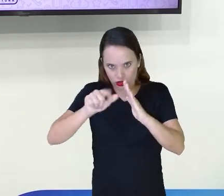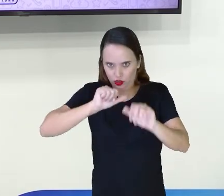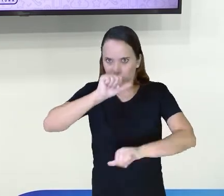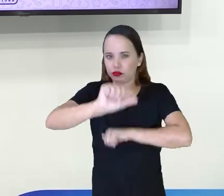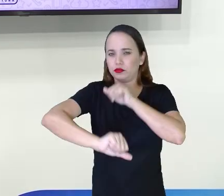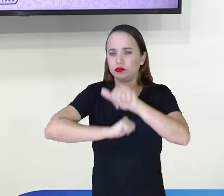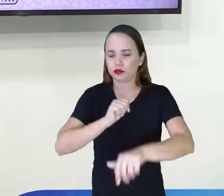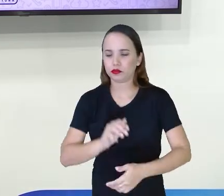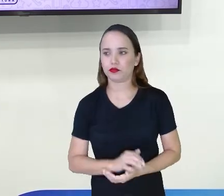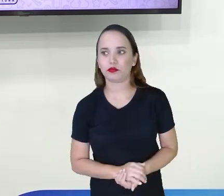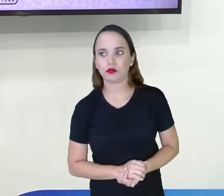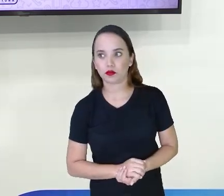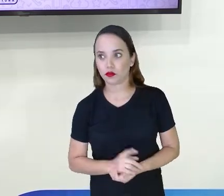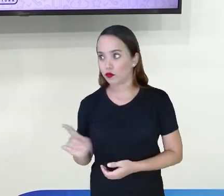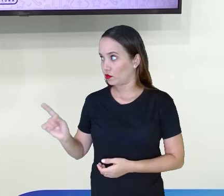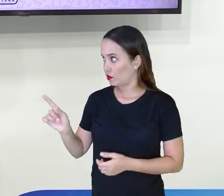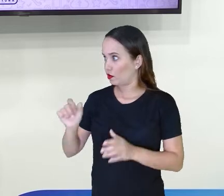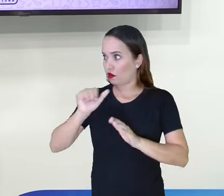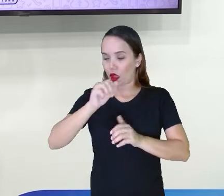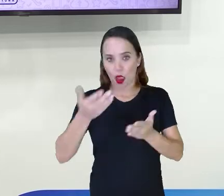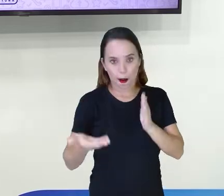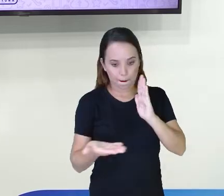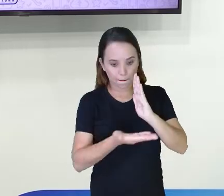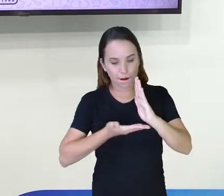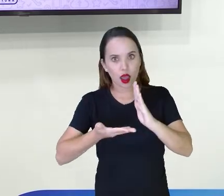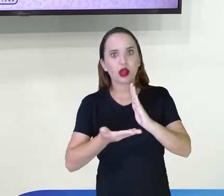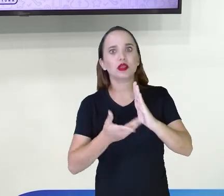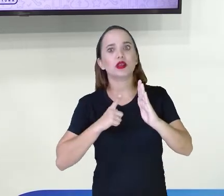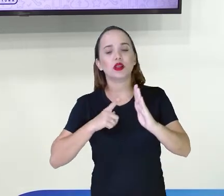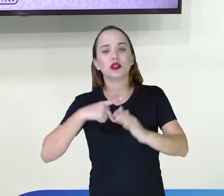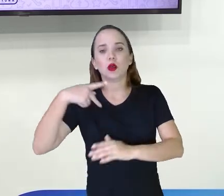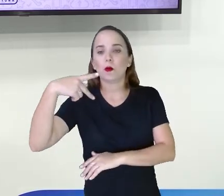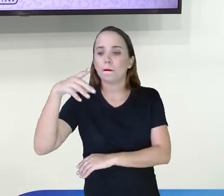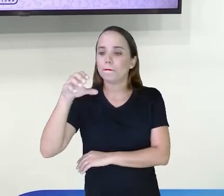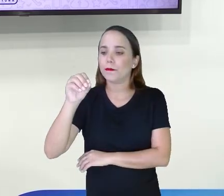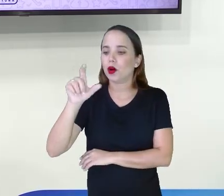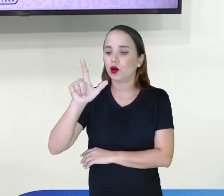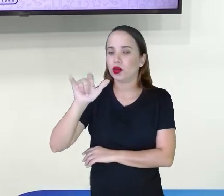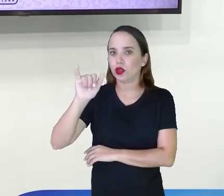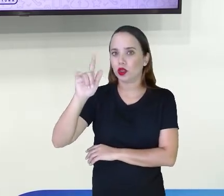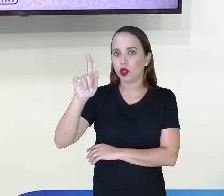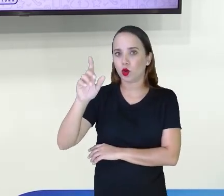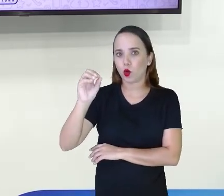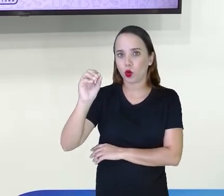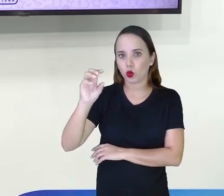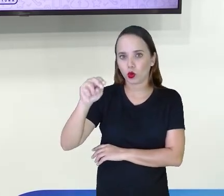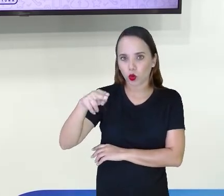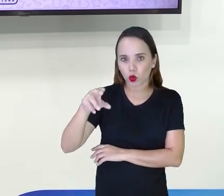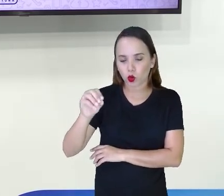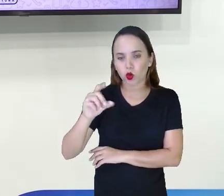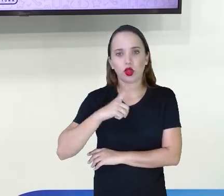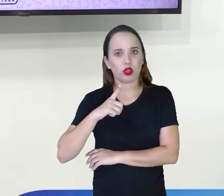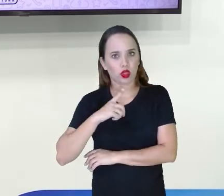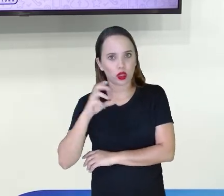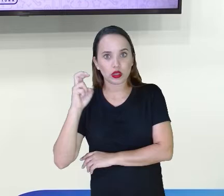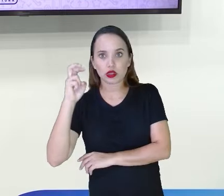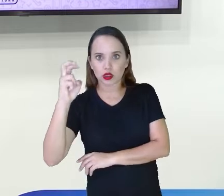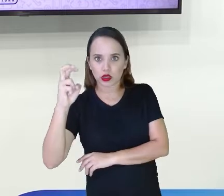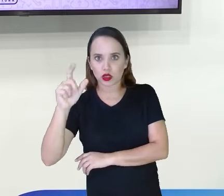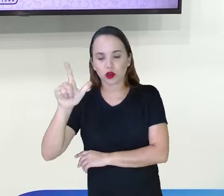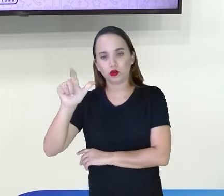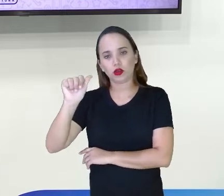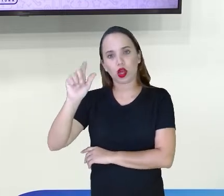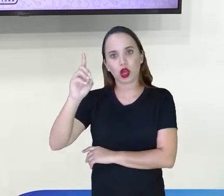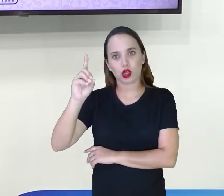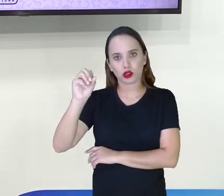base. Essa minha base contém um polígono de 5 lados, que é um pentágono.